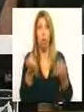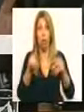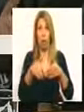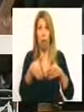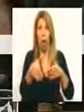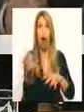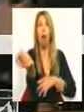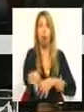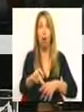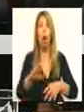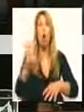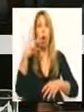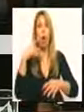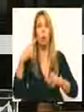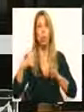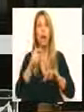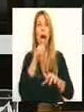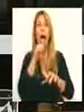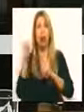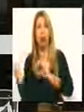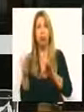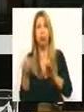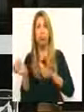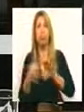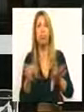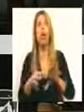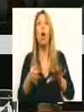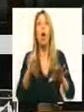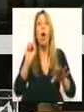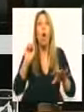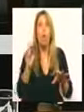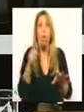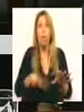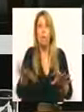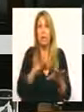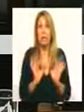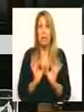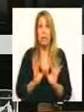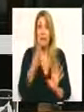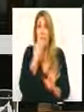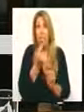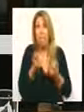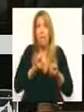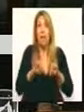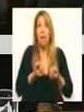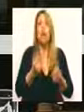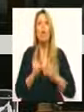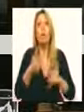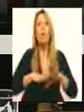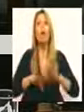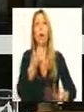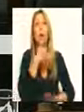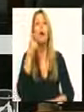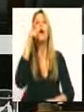vez turbinagem das águas ou uma situação semelhante. O que é que está a ser feito para esse fim e quem é que está a suportar esses